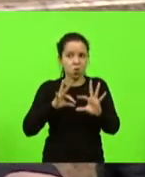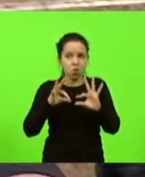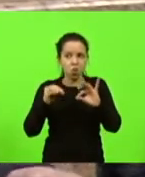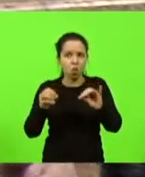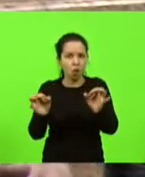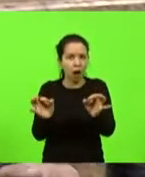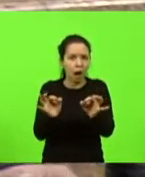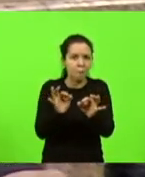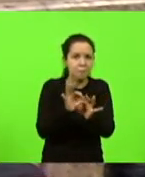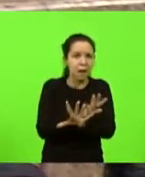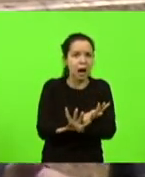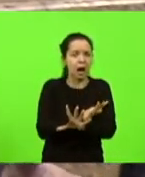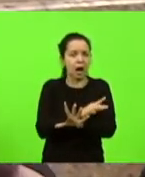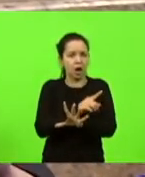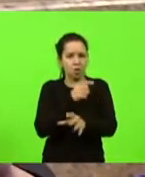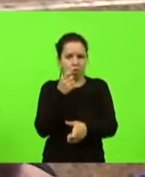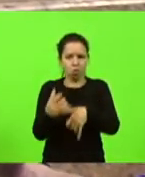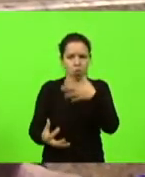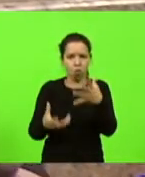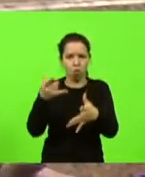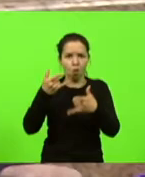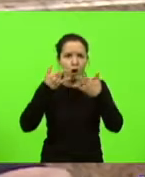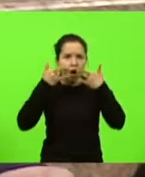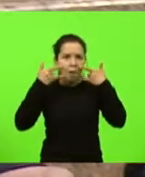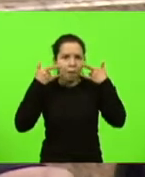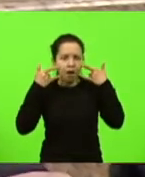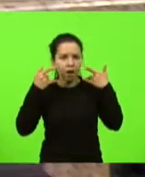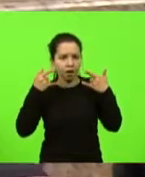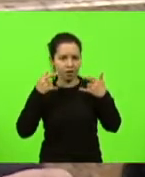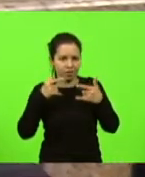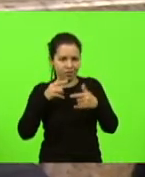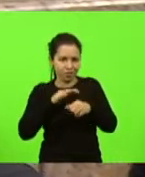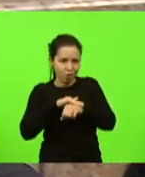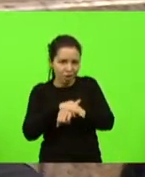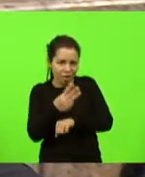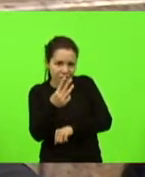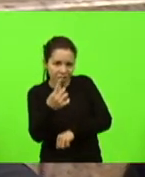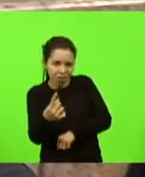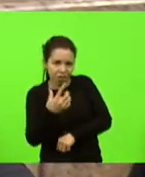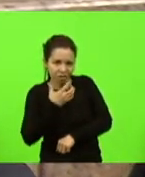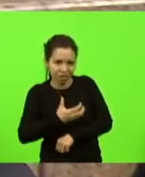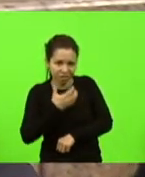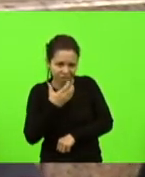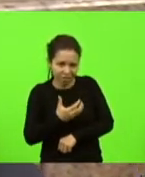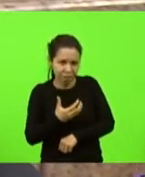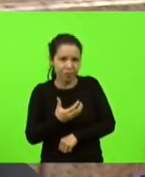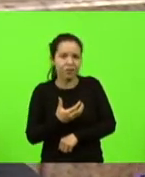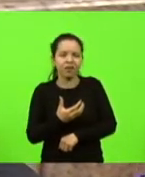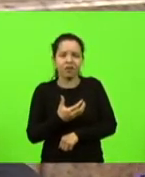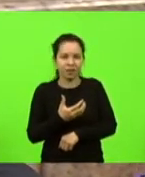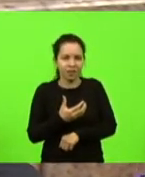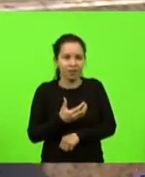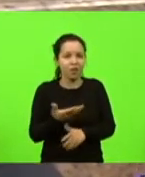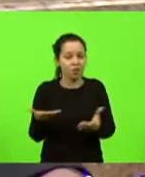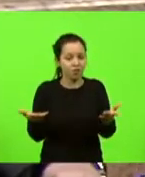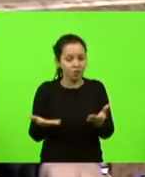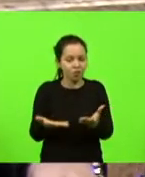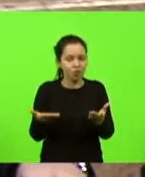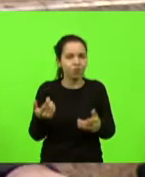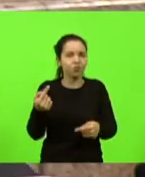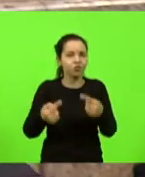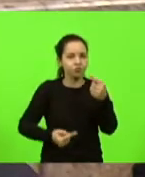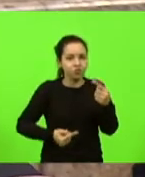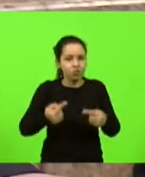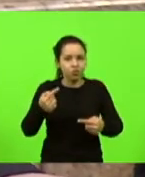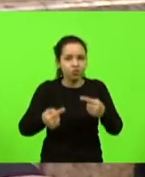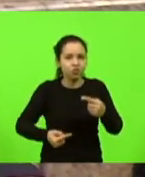nós vamos incinerar as máscaras da noite de 31 de dezembro, muita gente... Hoje foi discutido questões